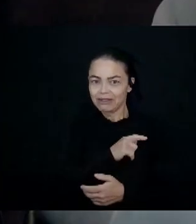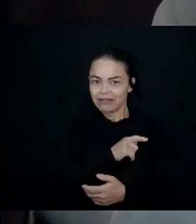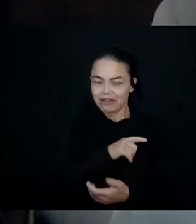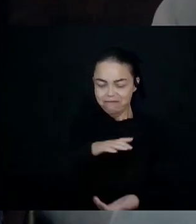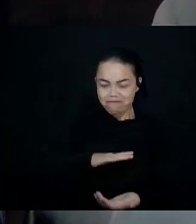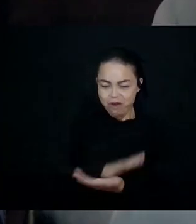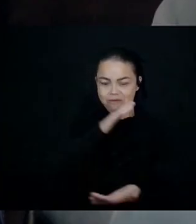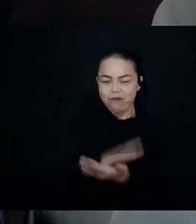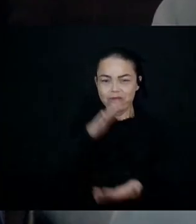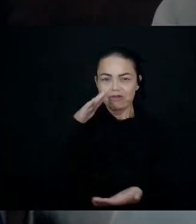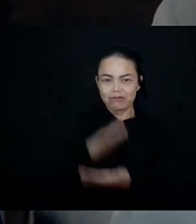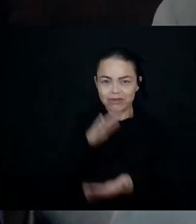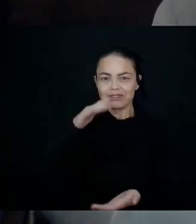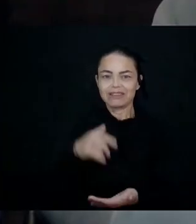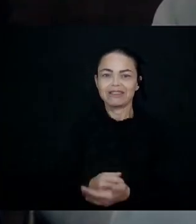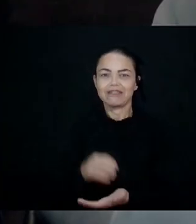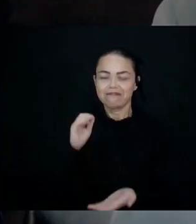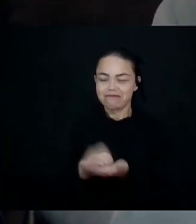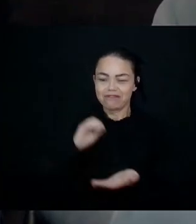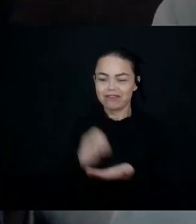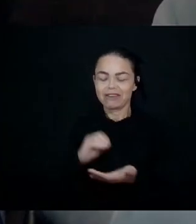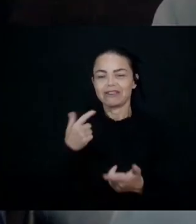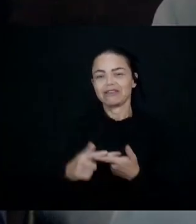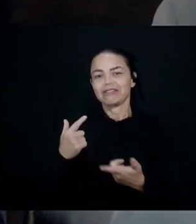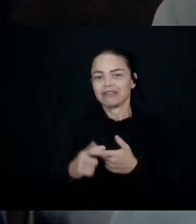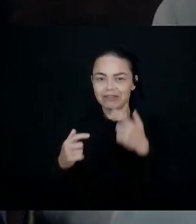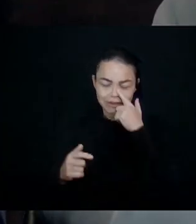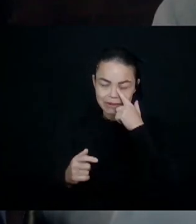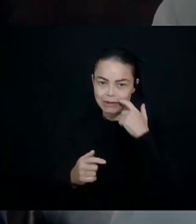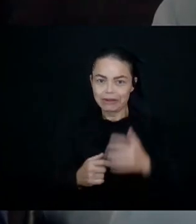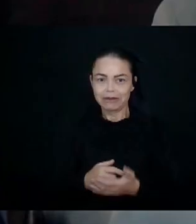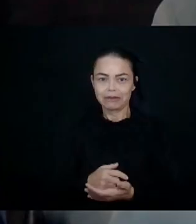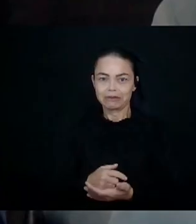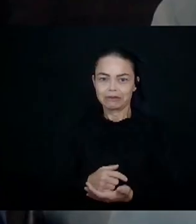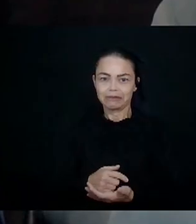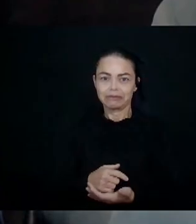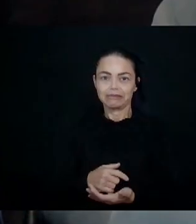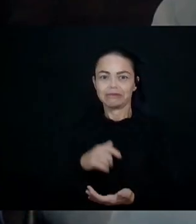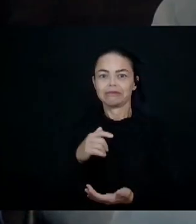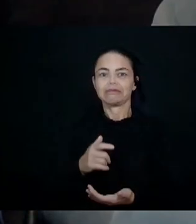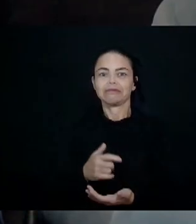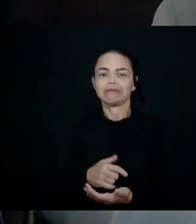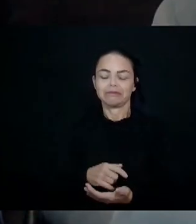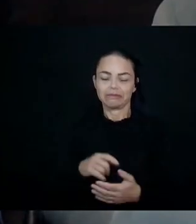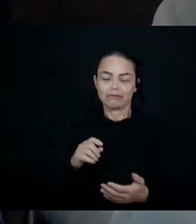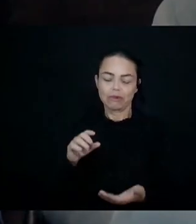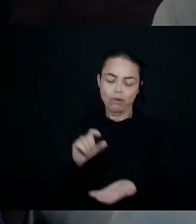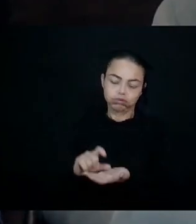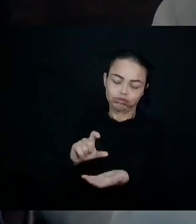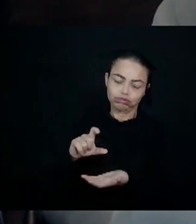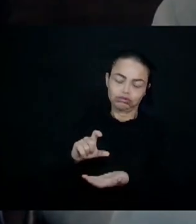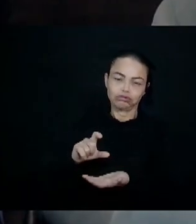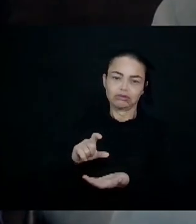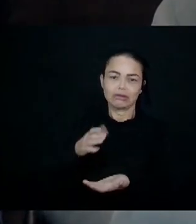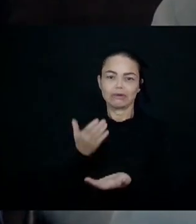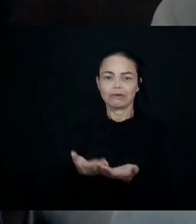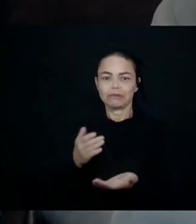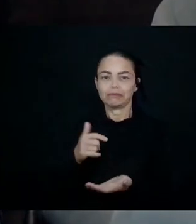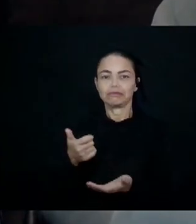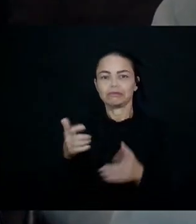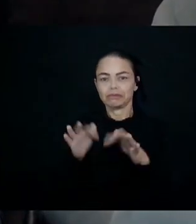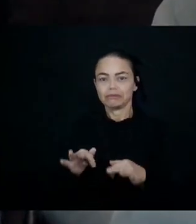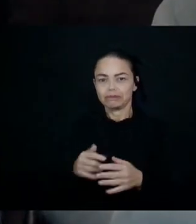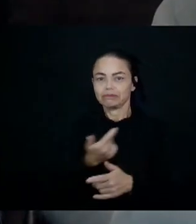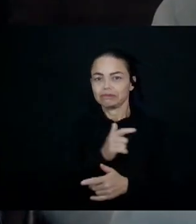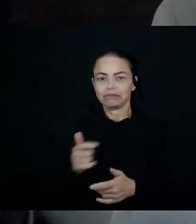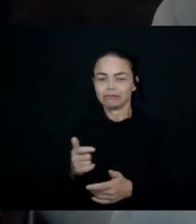dentro do bafo. Ah, é? Ah, sim, porque muita gente às vezes coloca no bafo quando você terminou, assim, para você não ter risco de